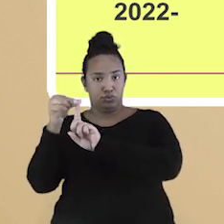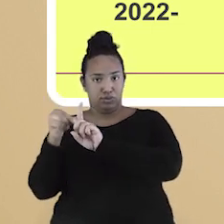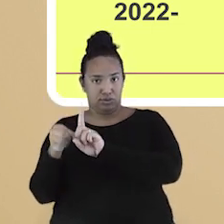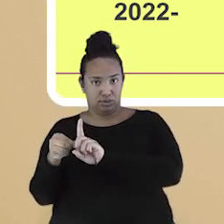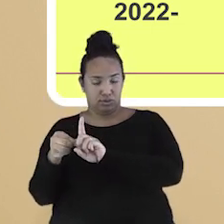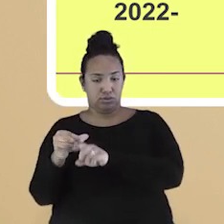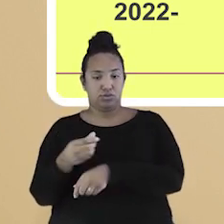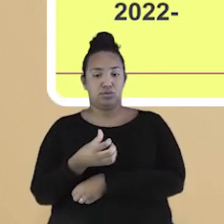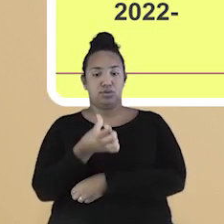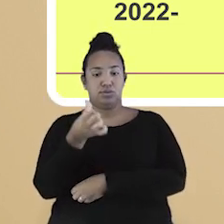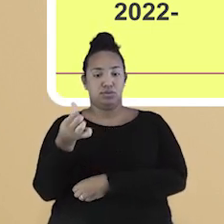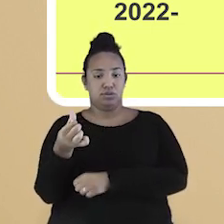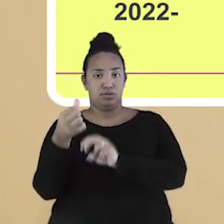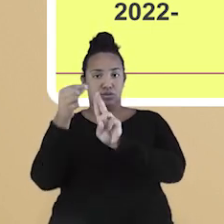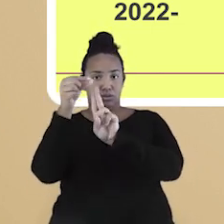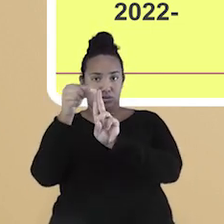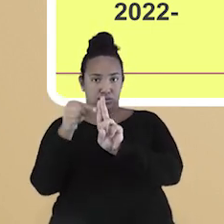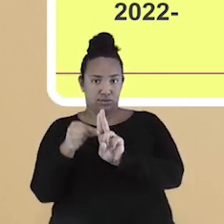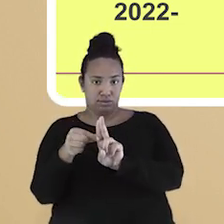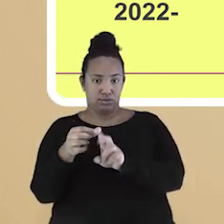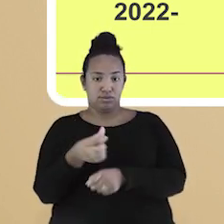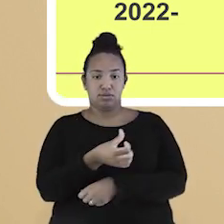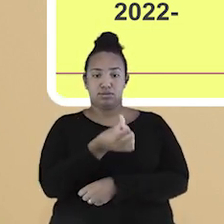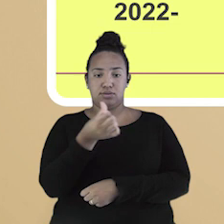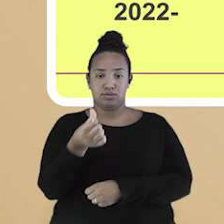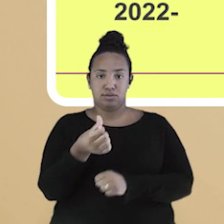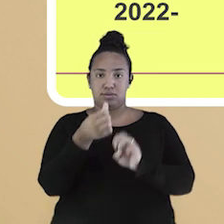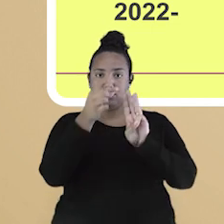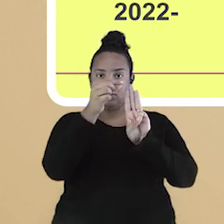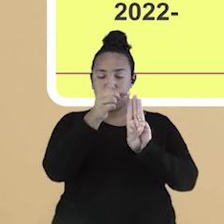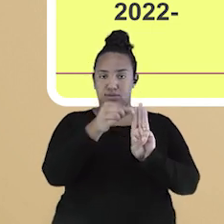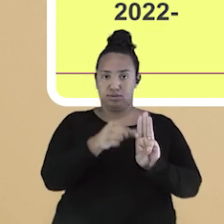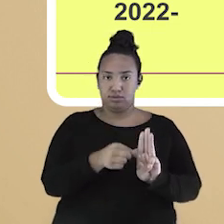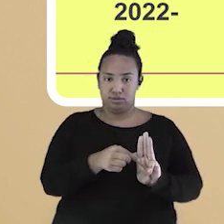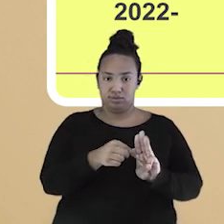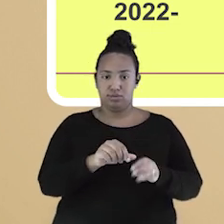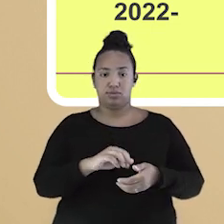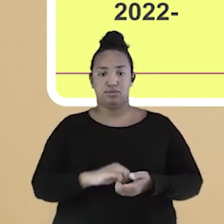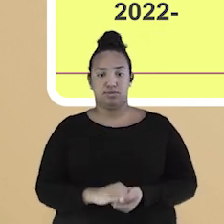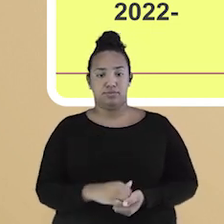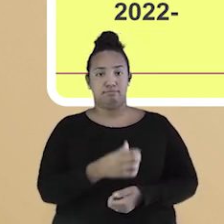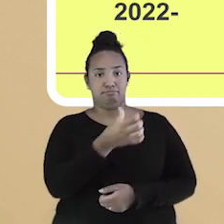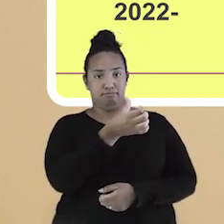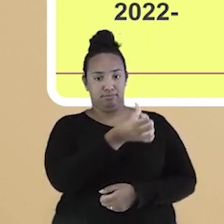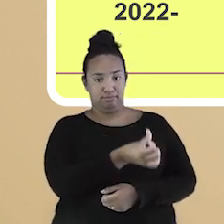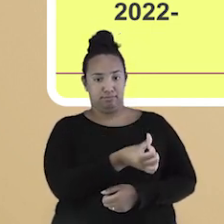6 dezenas e 6 centenas. Então, lemos